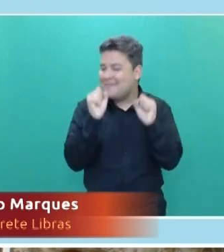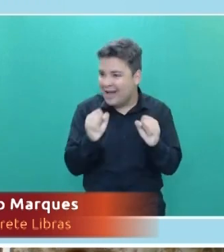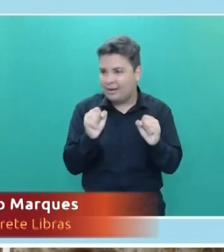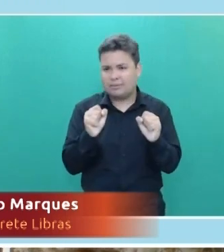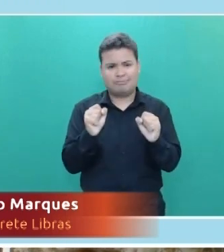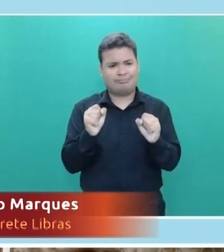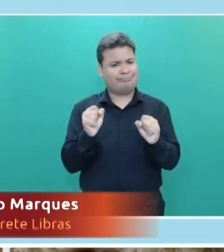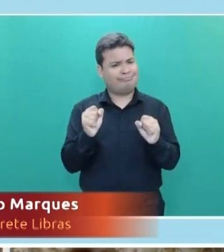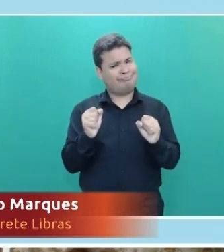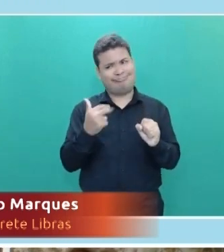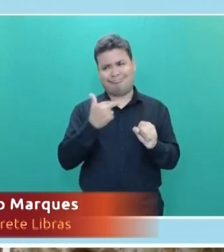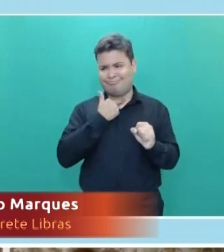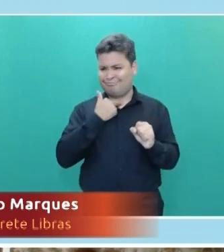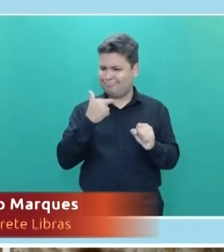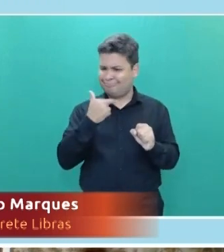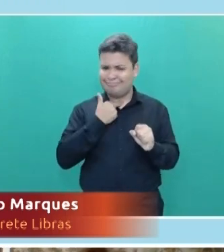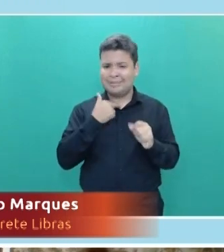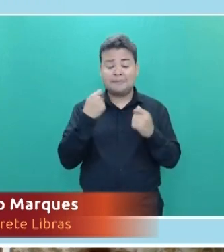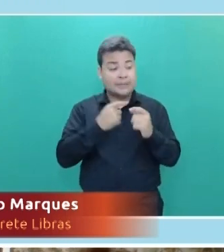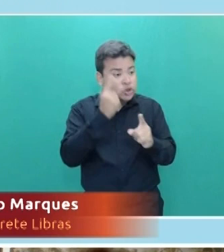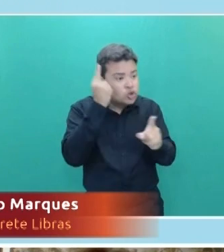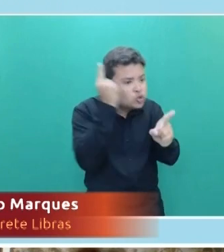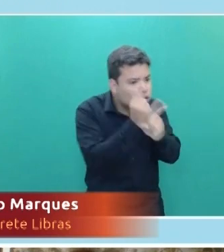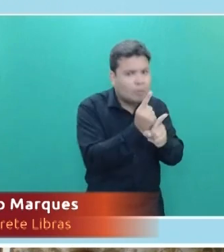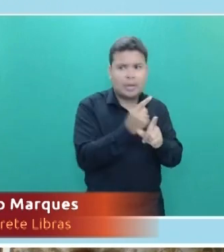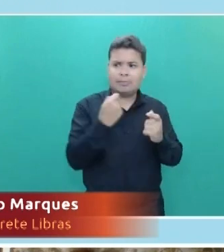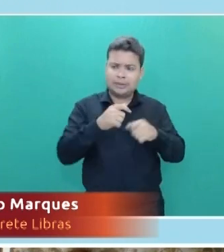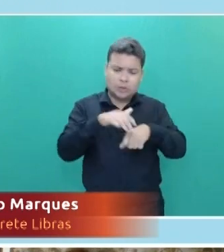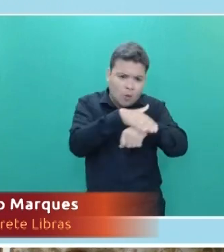isso precisa ser conversado na escola. Voltamos lá